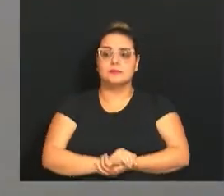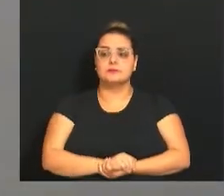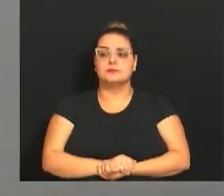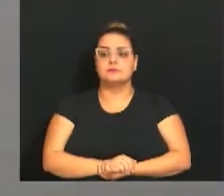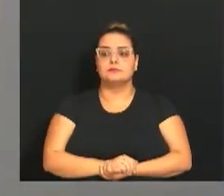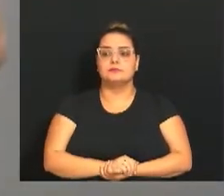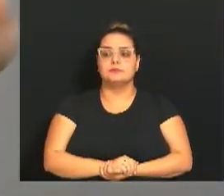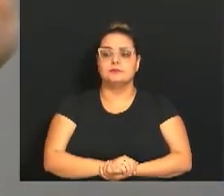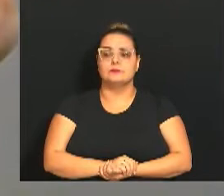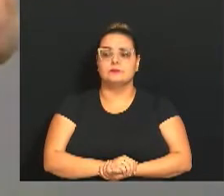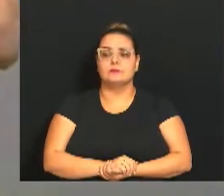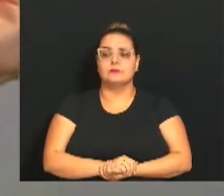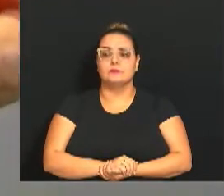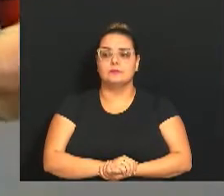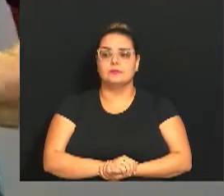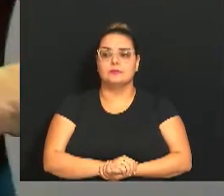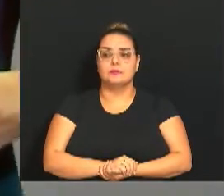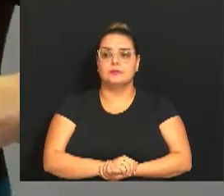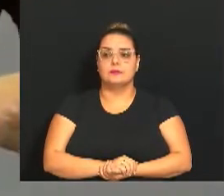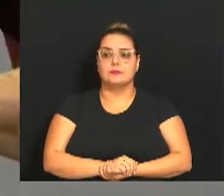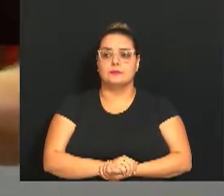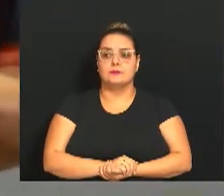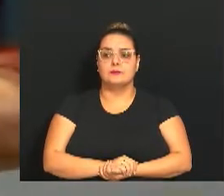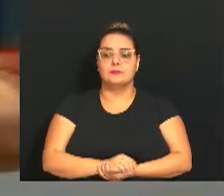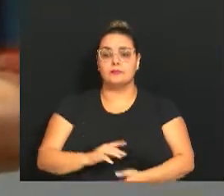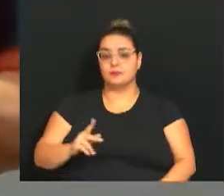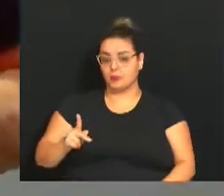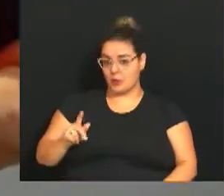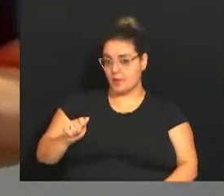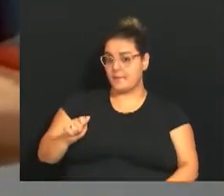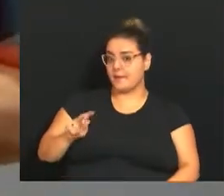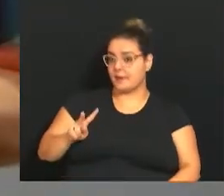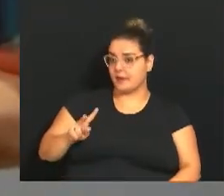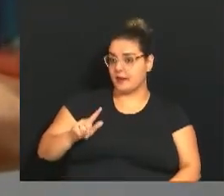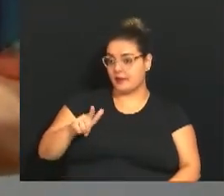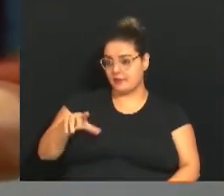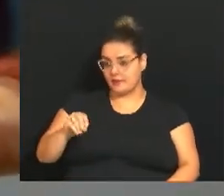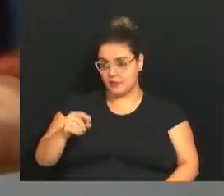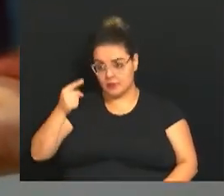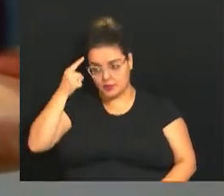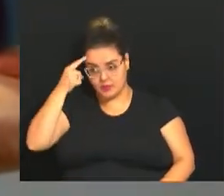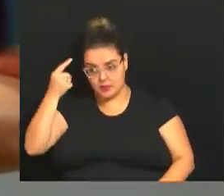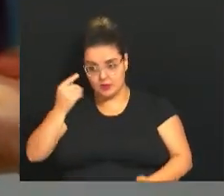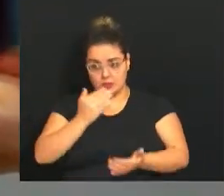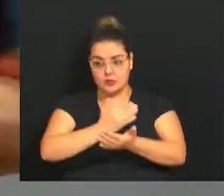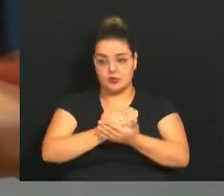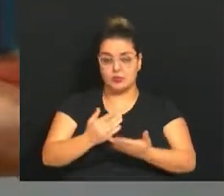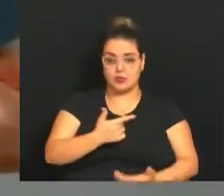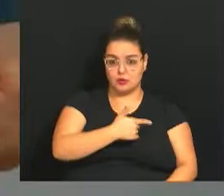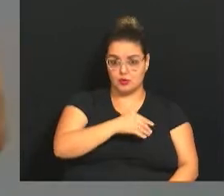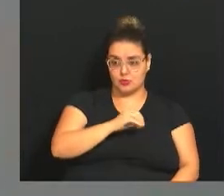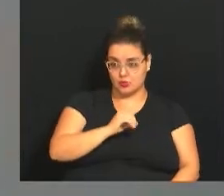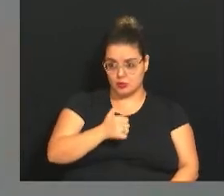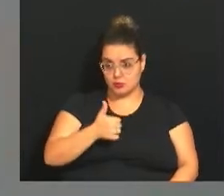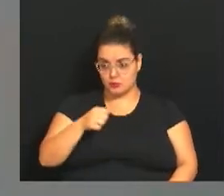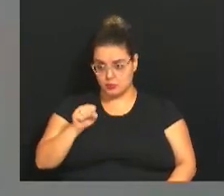favor, Tereza. Então, o Pavão, ele é uma ideia que começou para a gente em 2018.